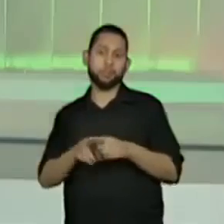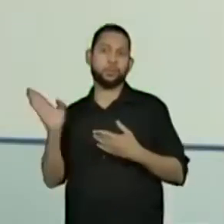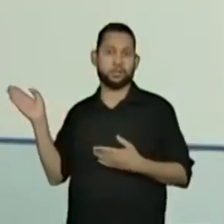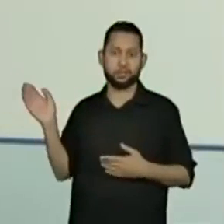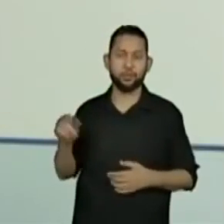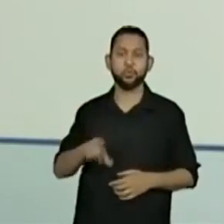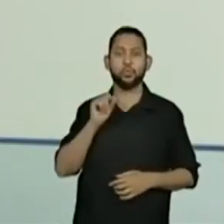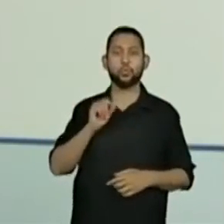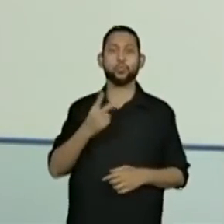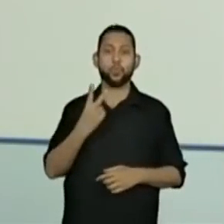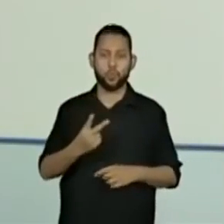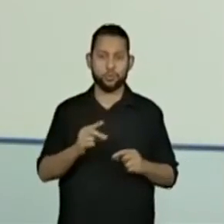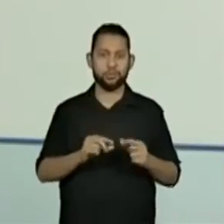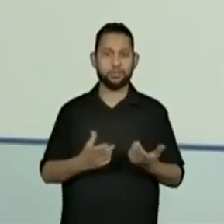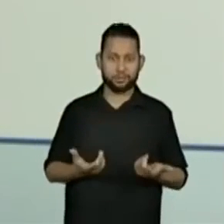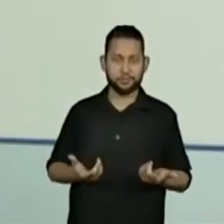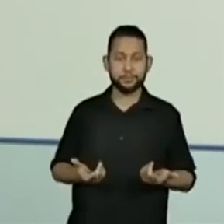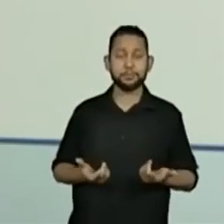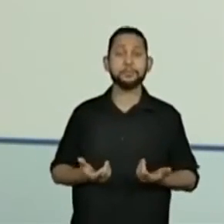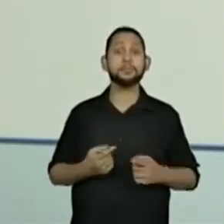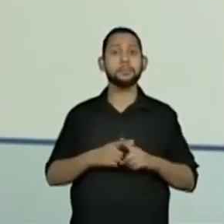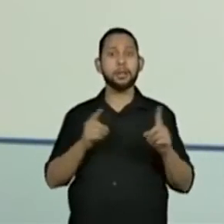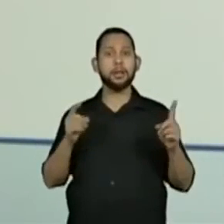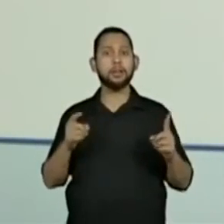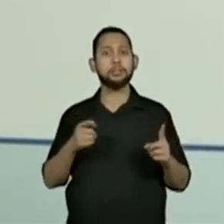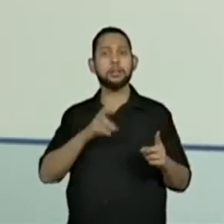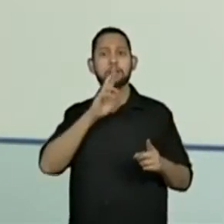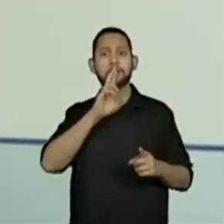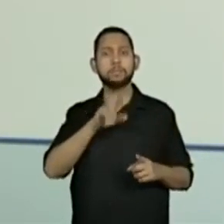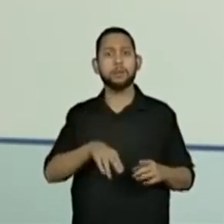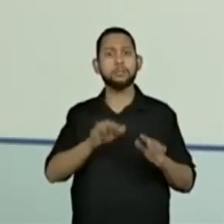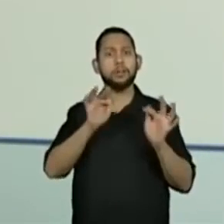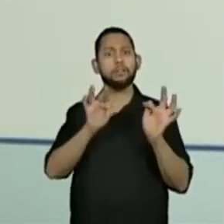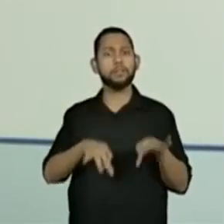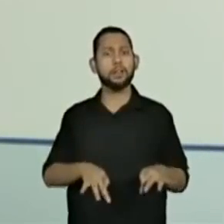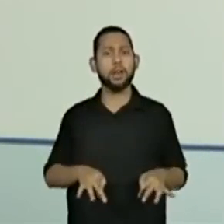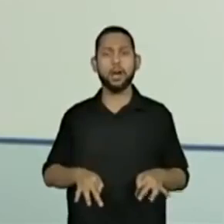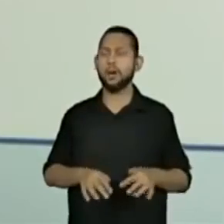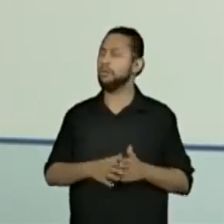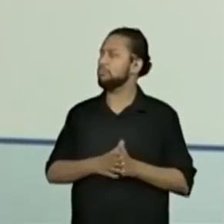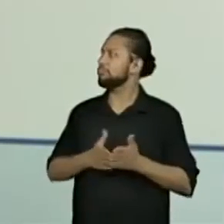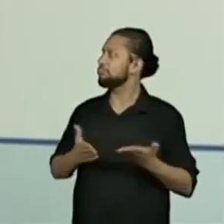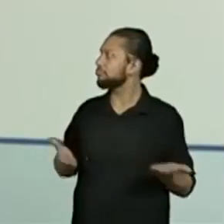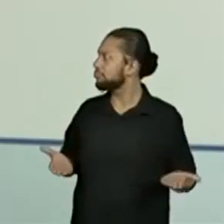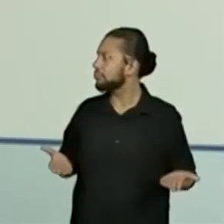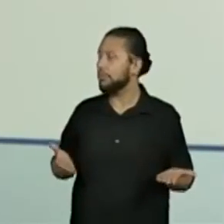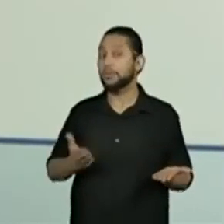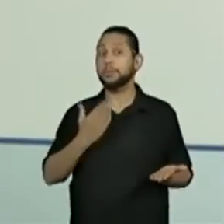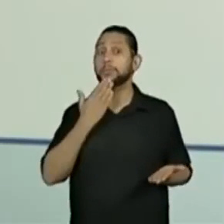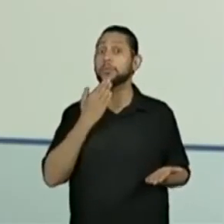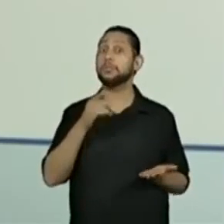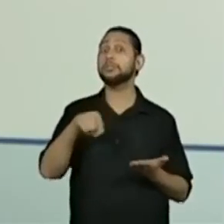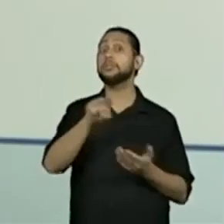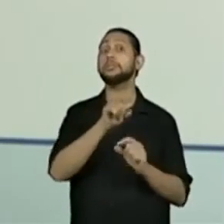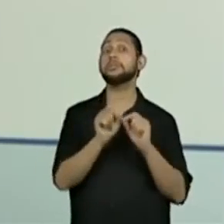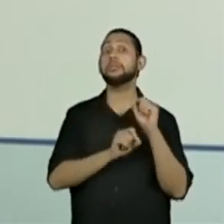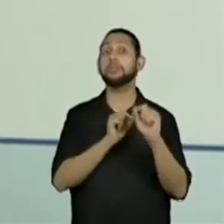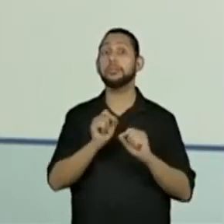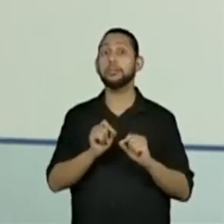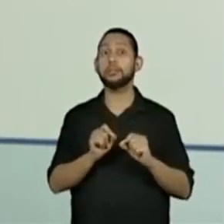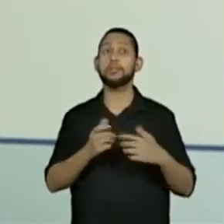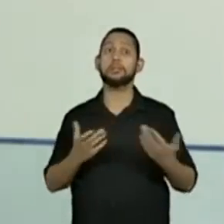aqui os dois algoritmos mas o nosso resultado final aí a solicitação aí